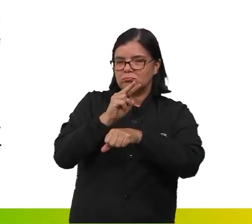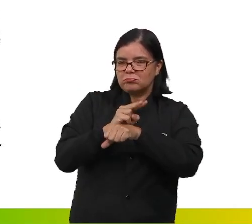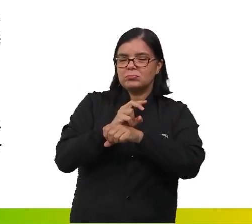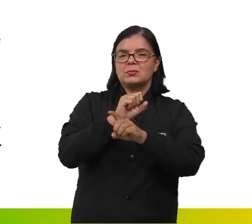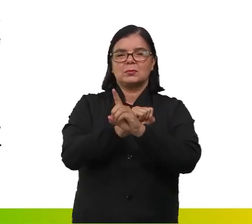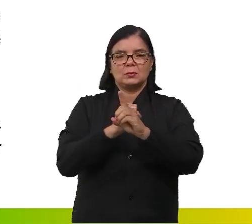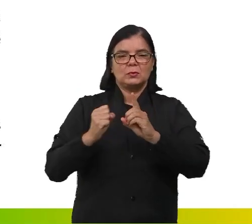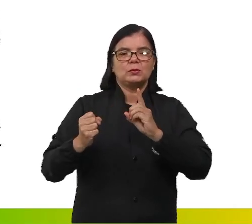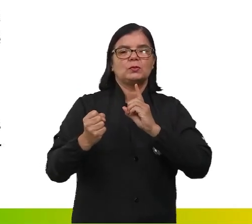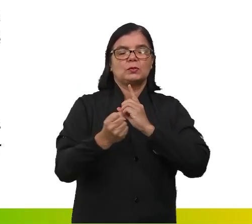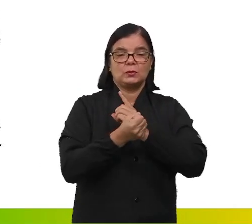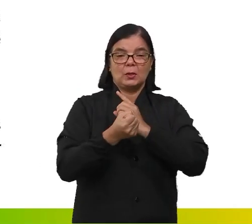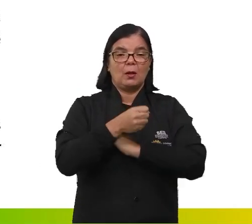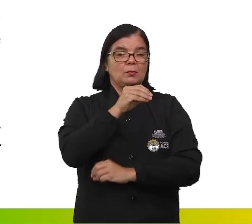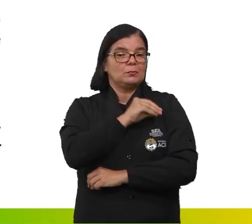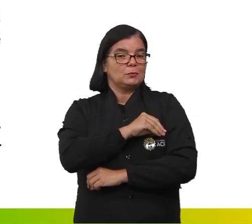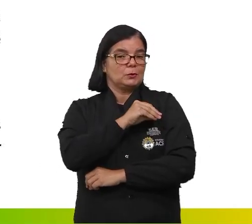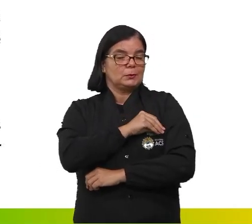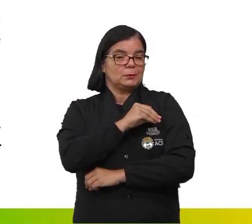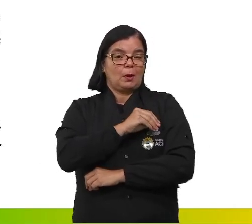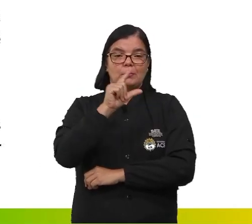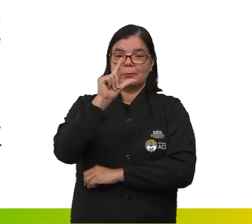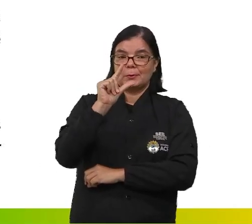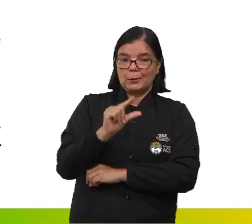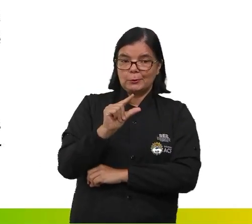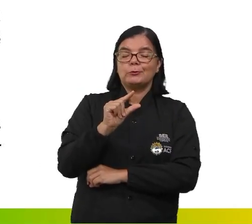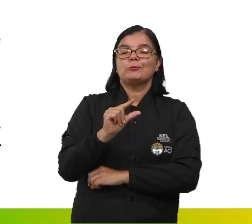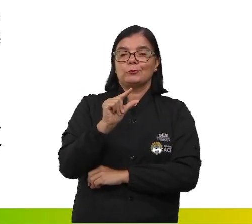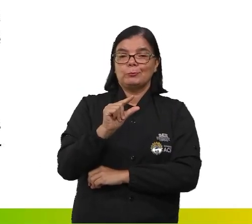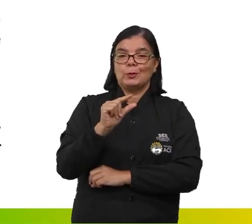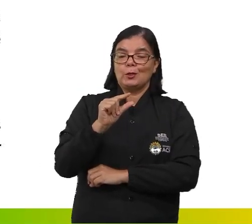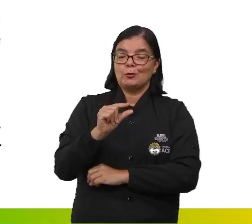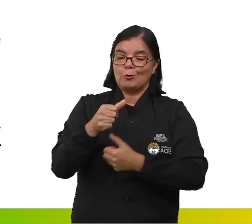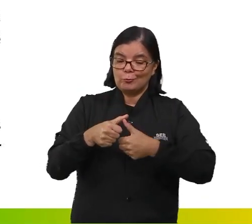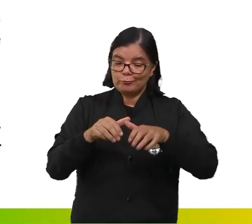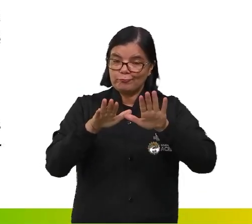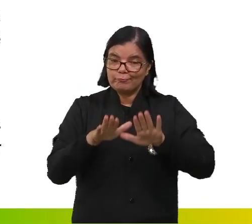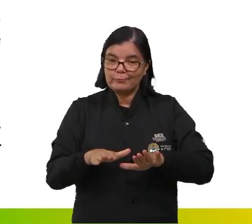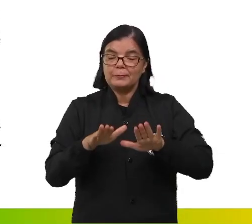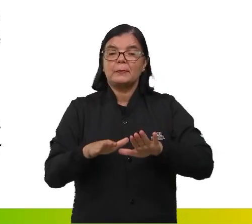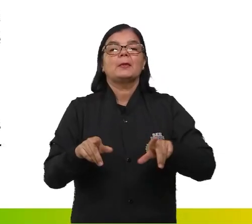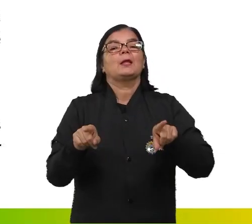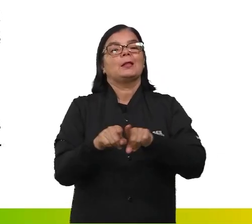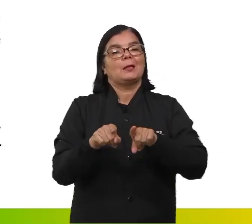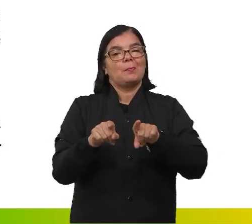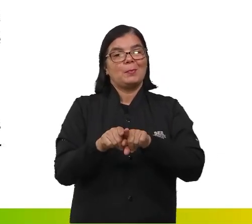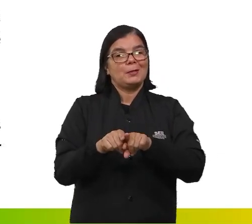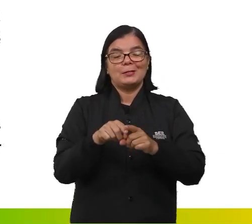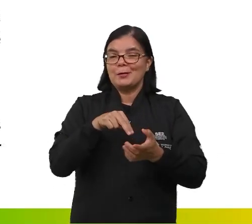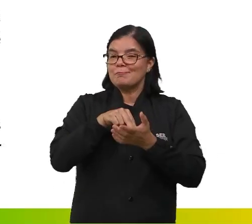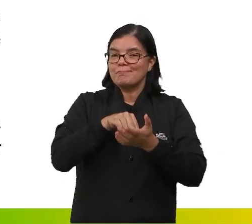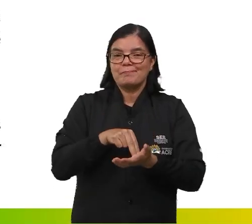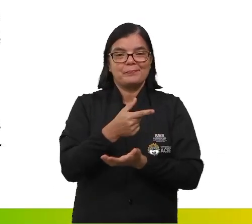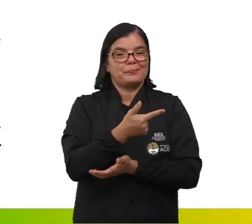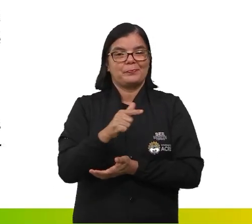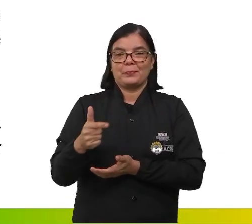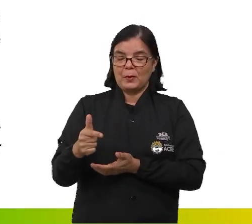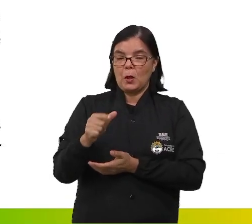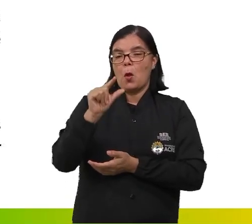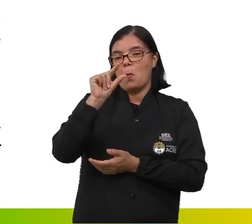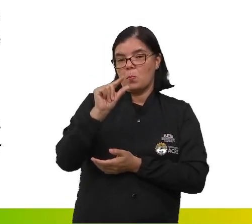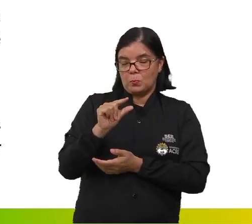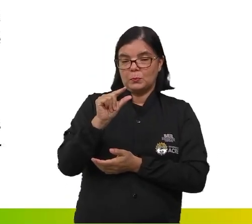com menos proteção social, com menor salário e, inclusive, sem estabilidade ou com